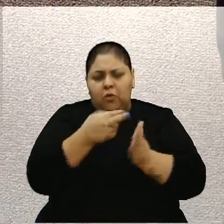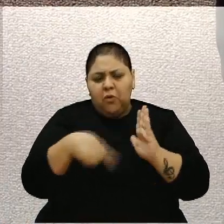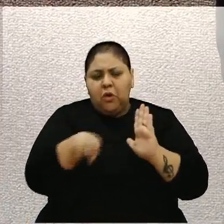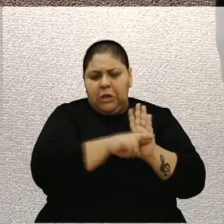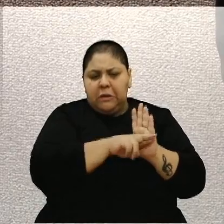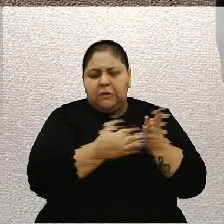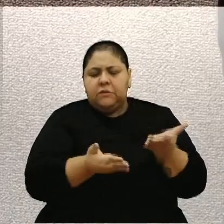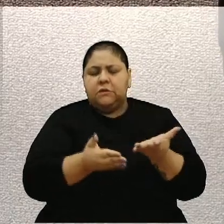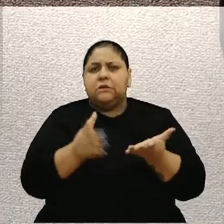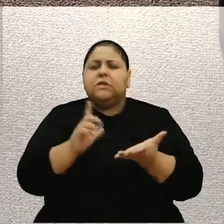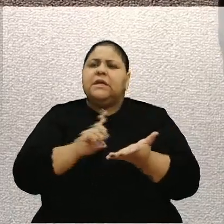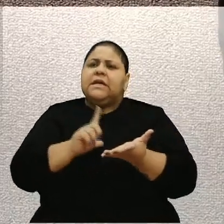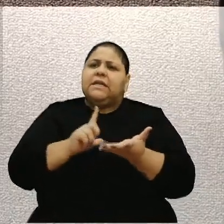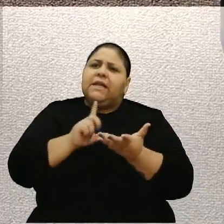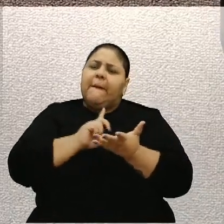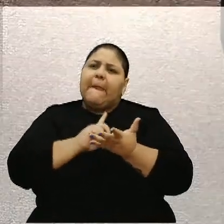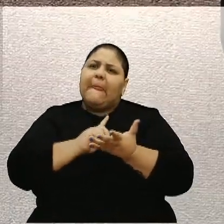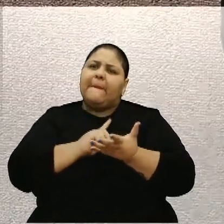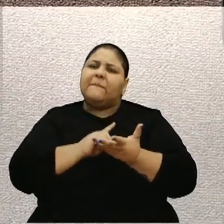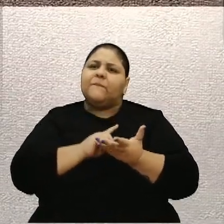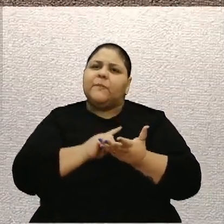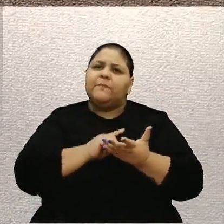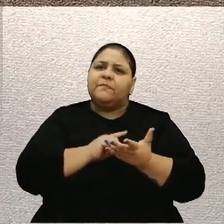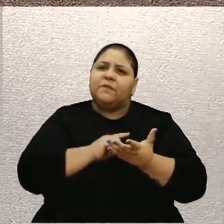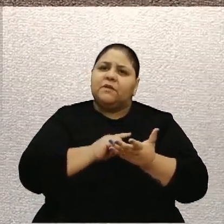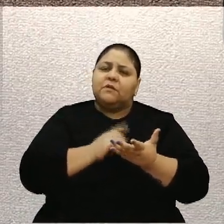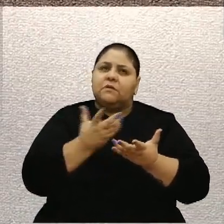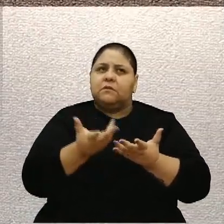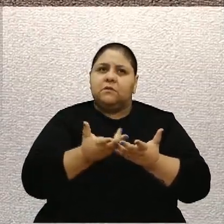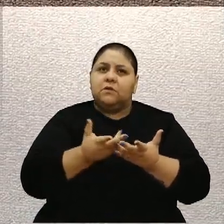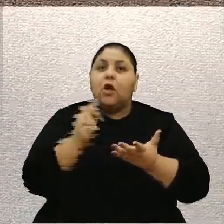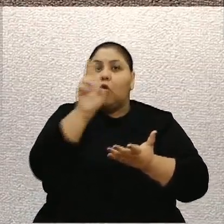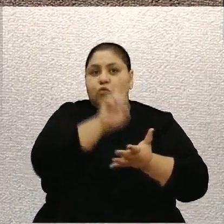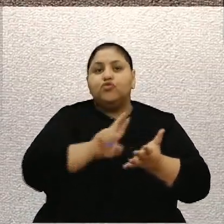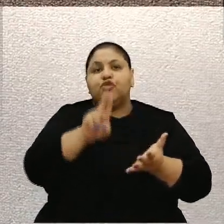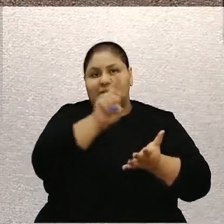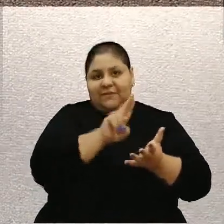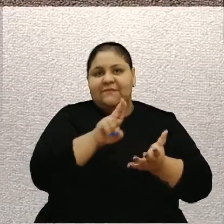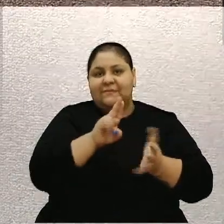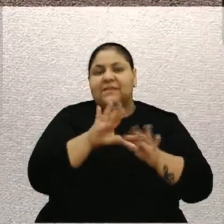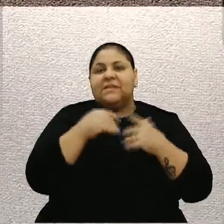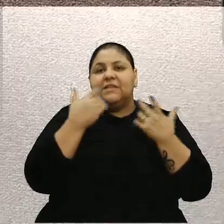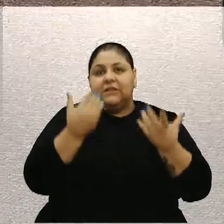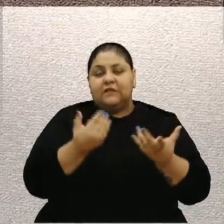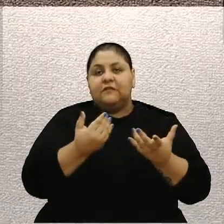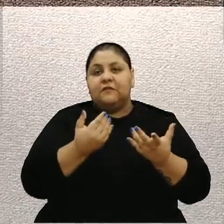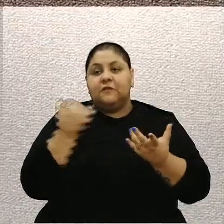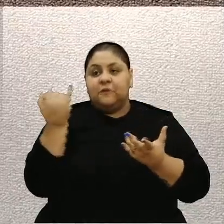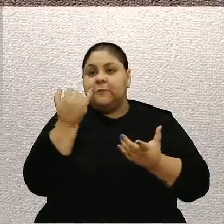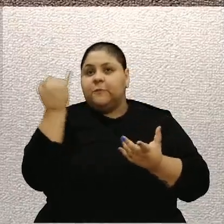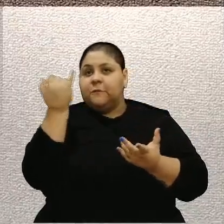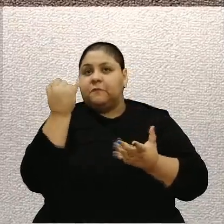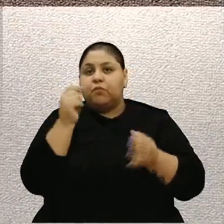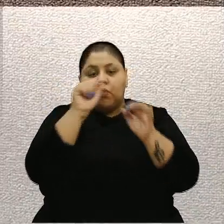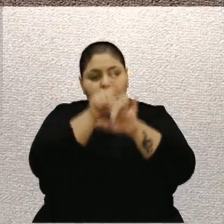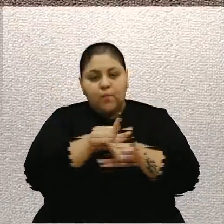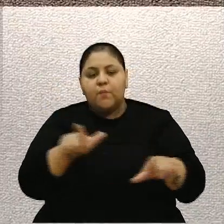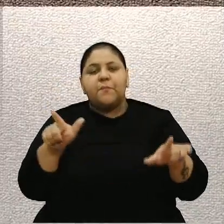Então, tem várias, vamos dizer assim, utilizações, né? Então, é algo muito importante, além da limpeza,